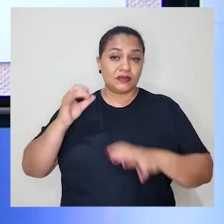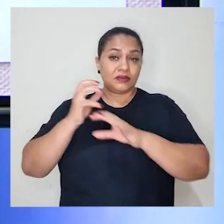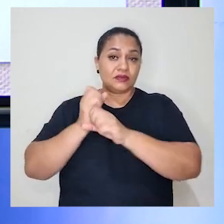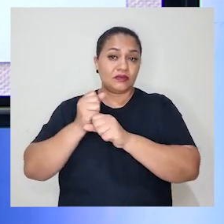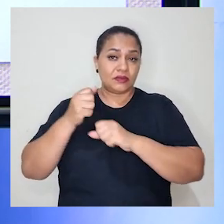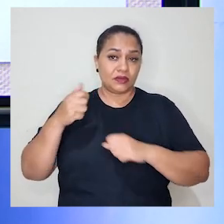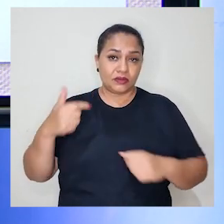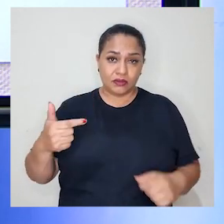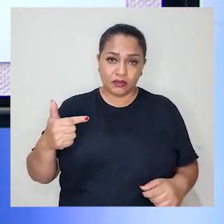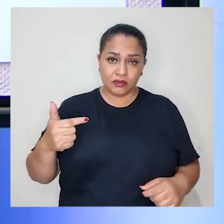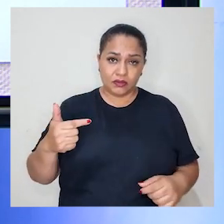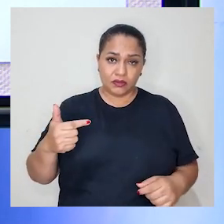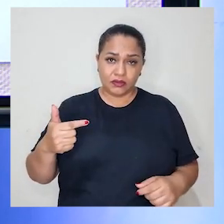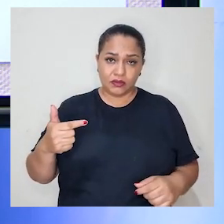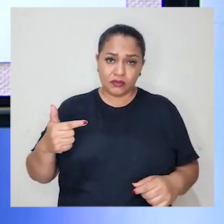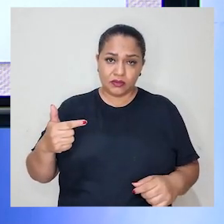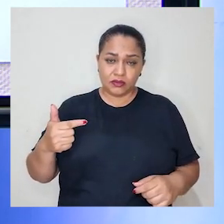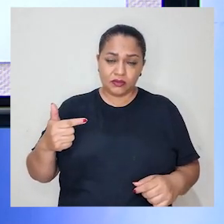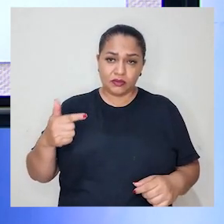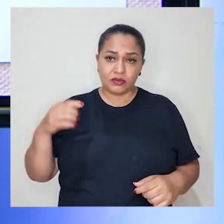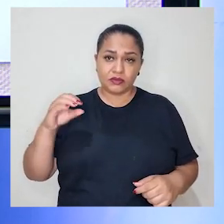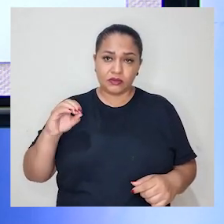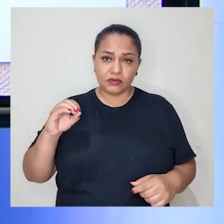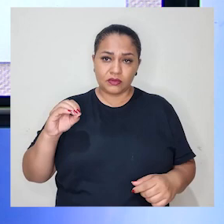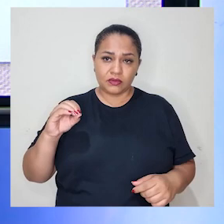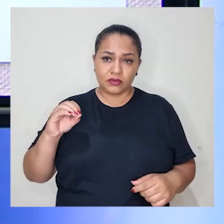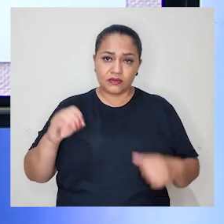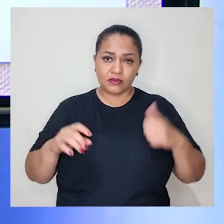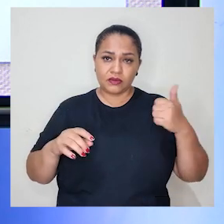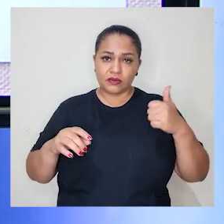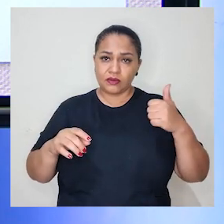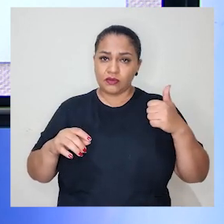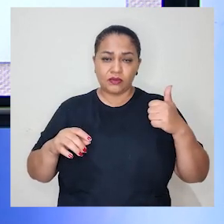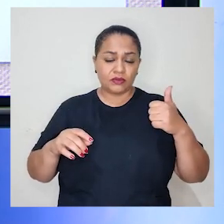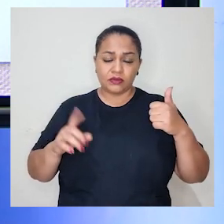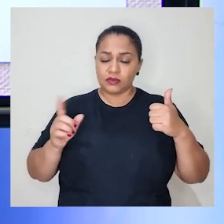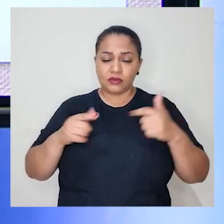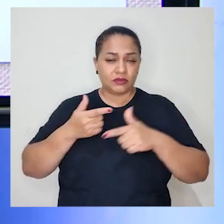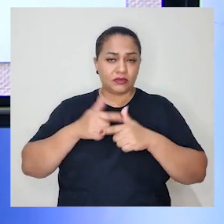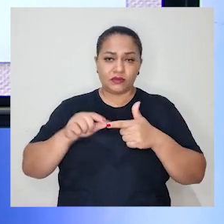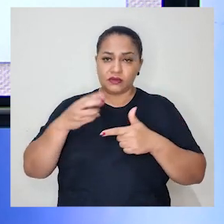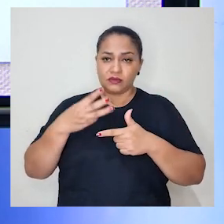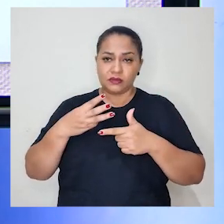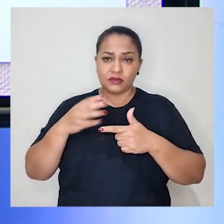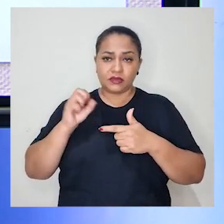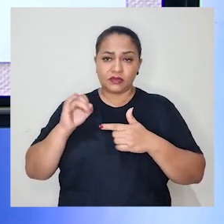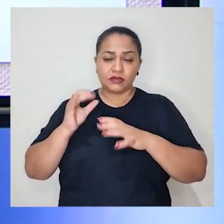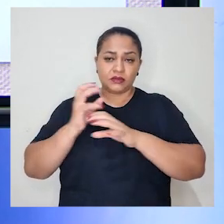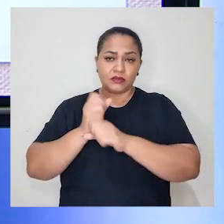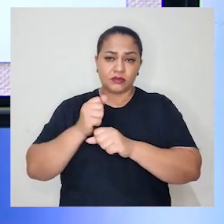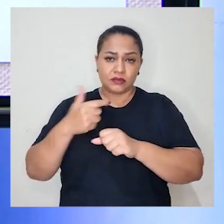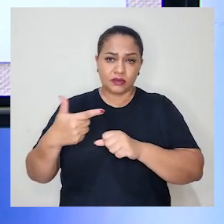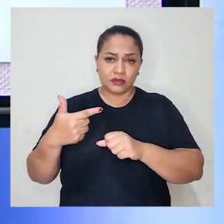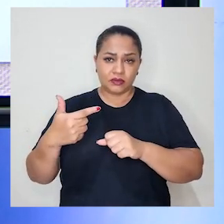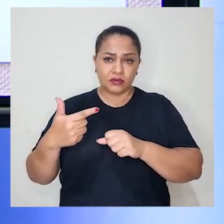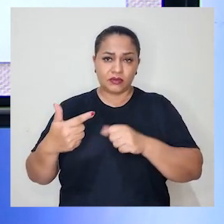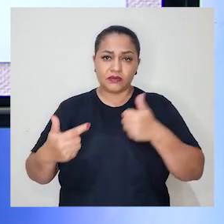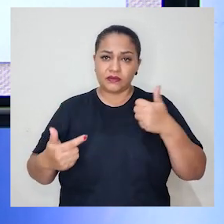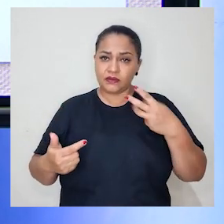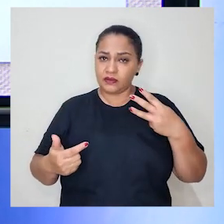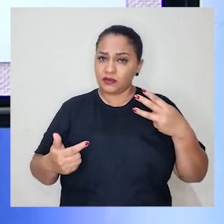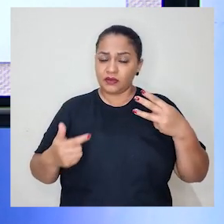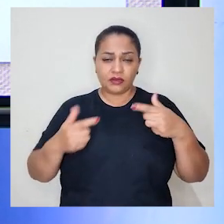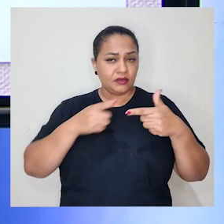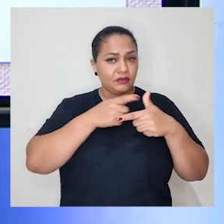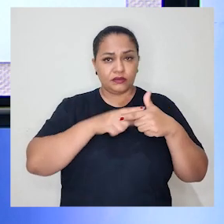somar com 2, se eu somar com 0, vai ficar 11, 11 não divide por 3. Se eu somar com 2, vai ficar